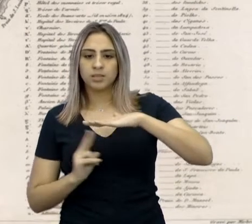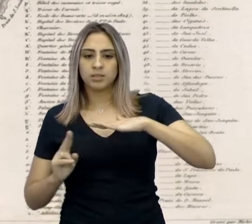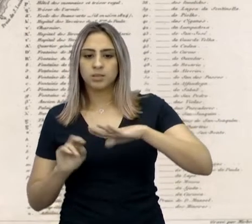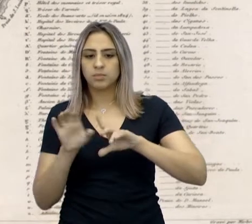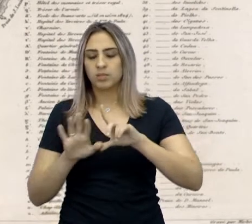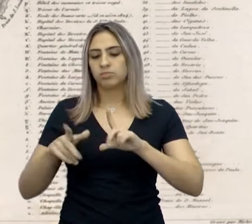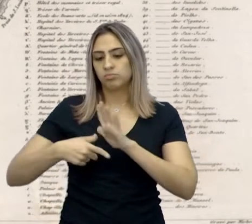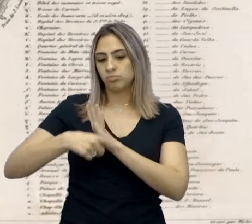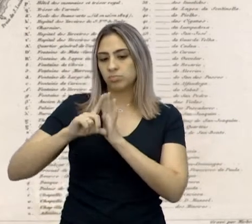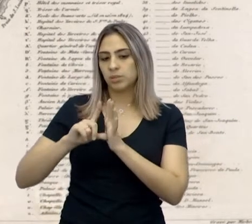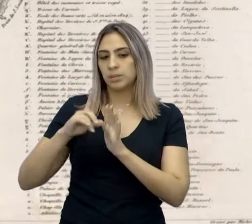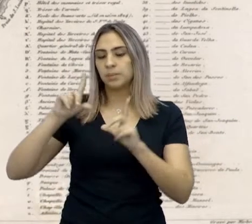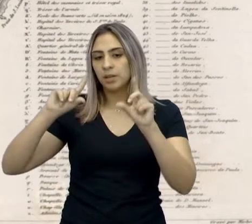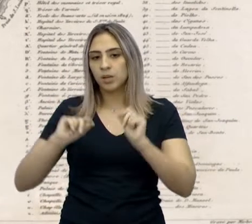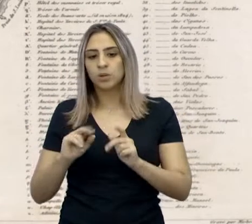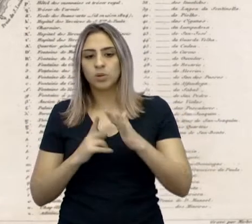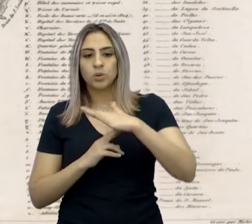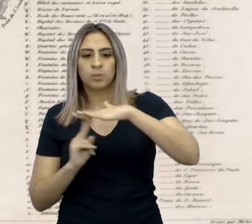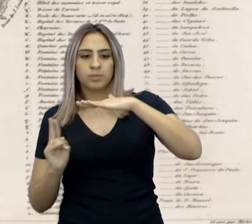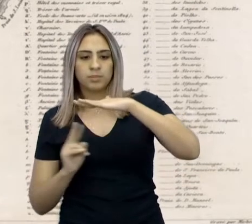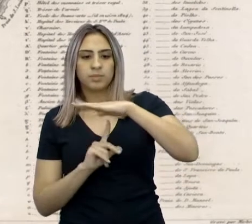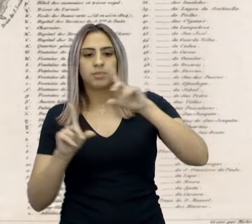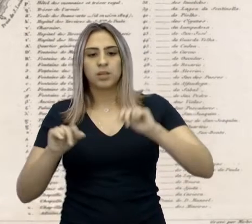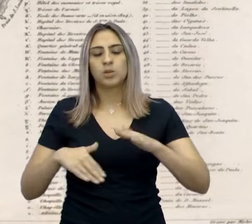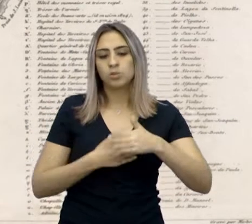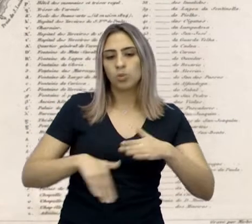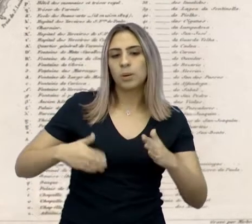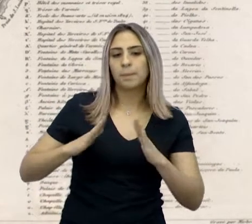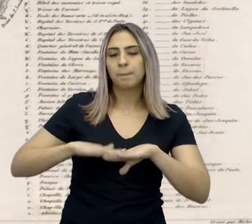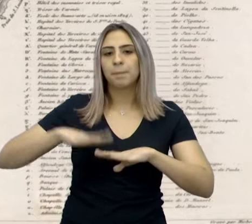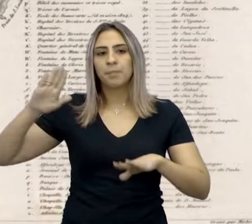anterior é menos urbanização, né? Menos ruas, mais